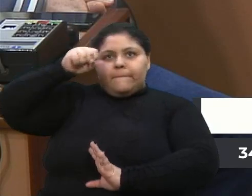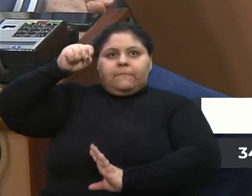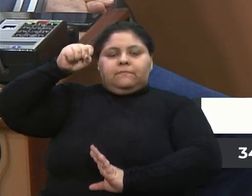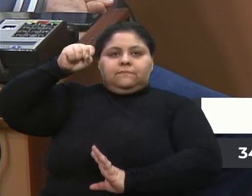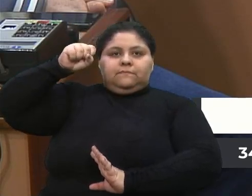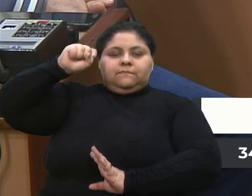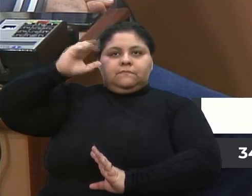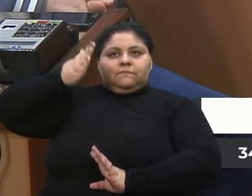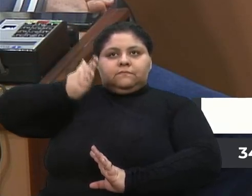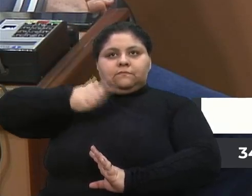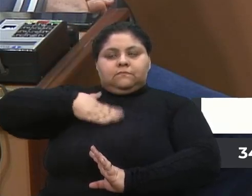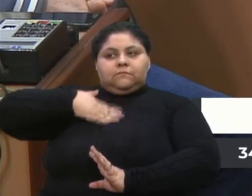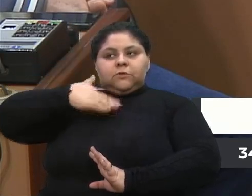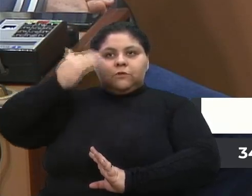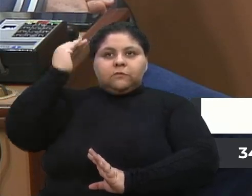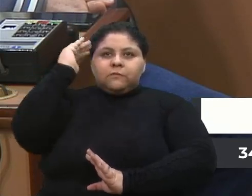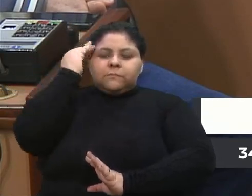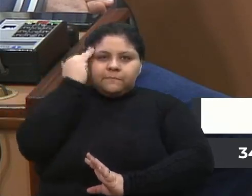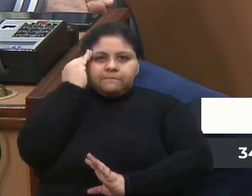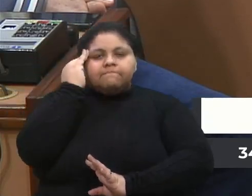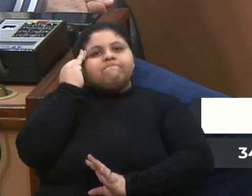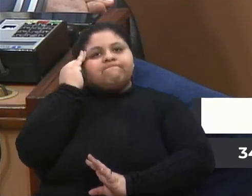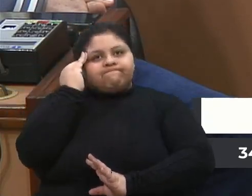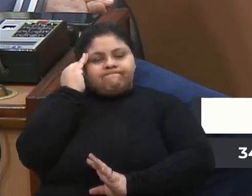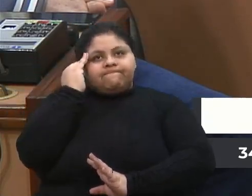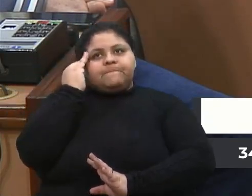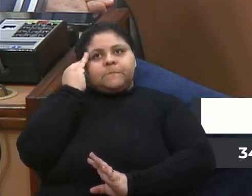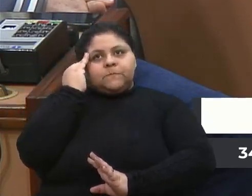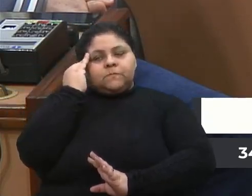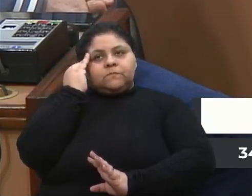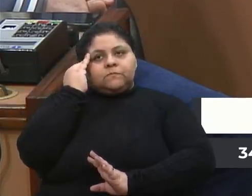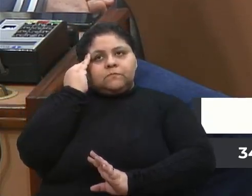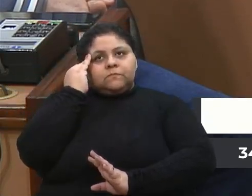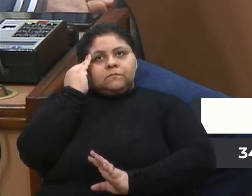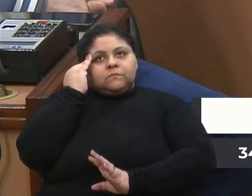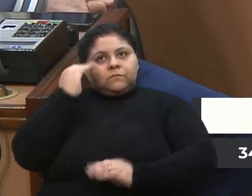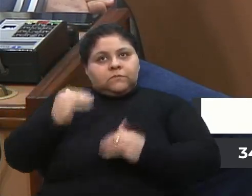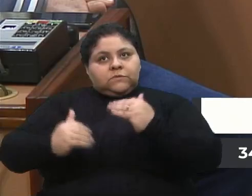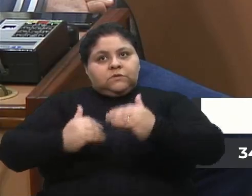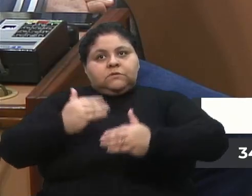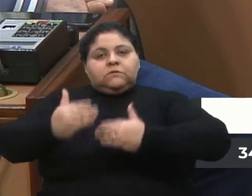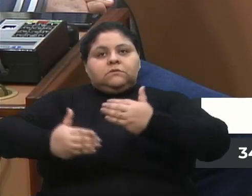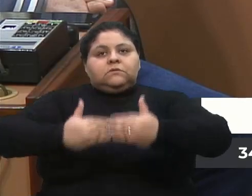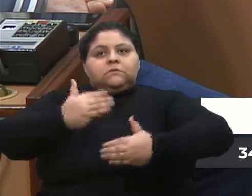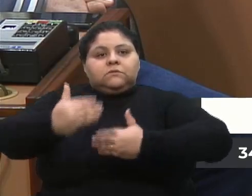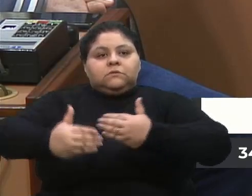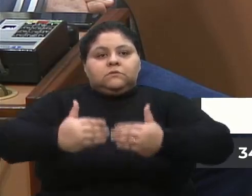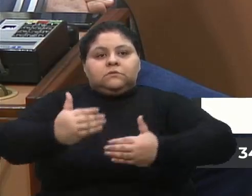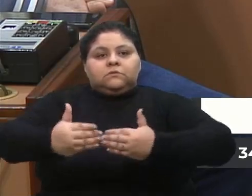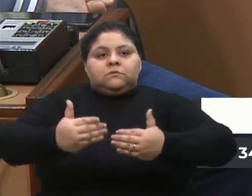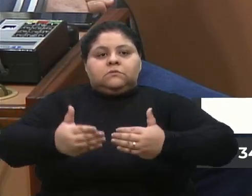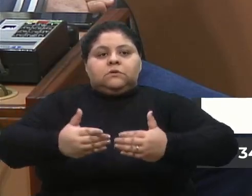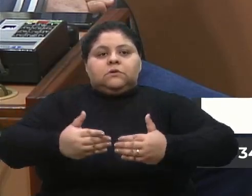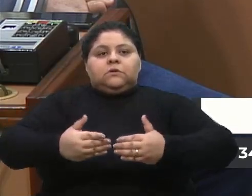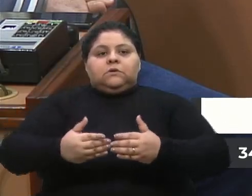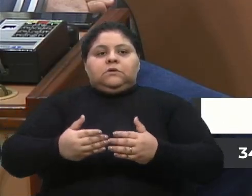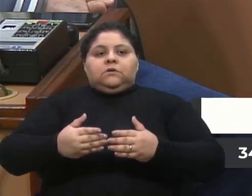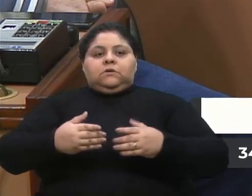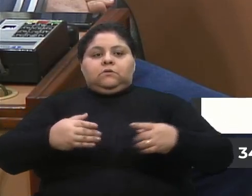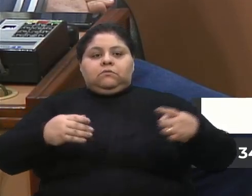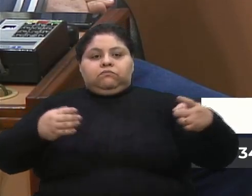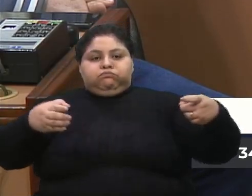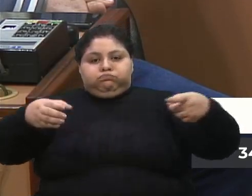o meu entendimento é que quando o espermatozoide fecunda o óvulo, já é uma